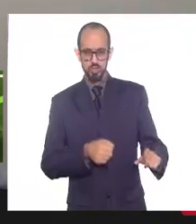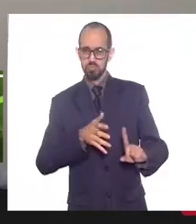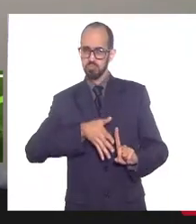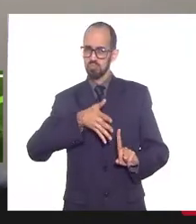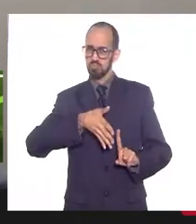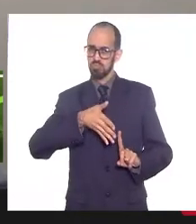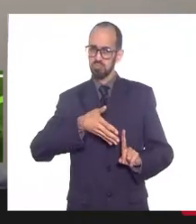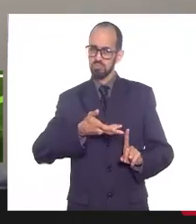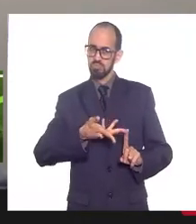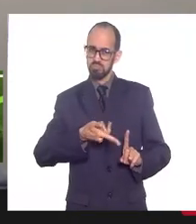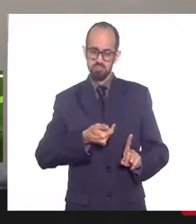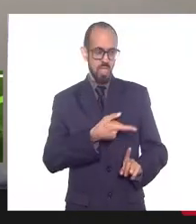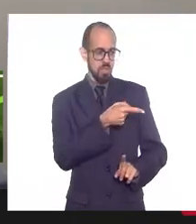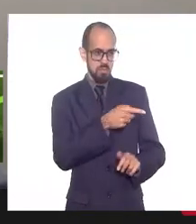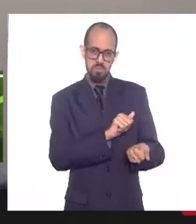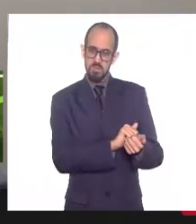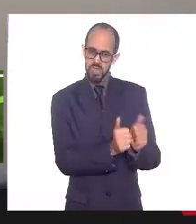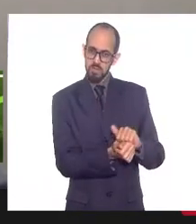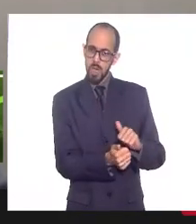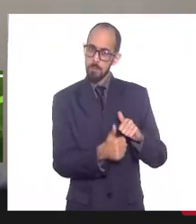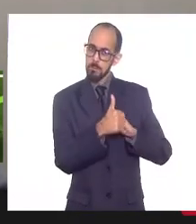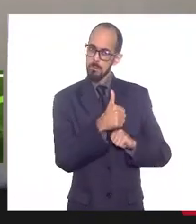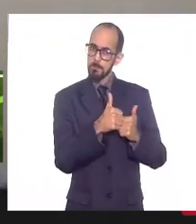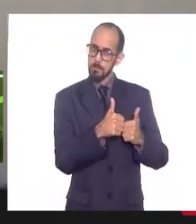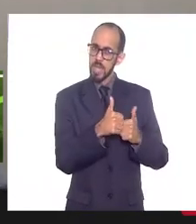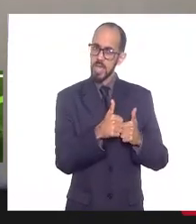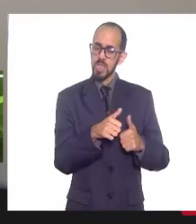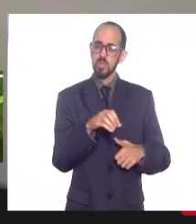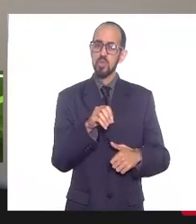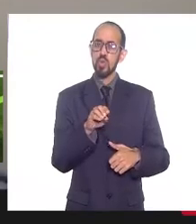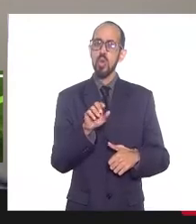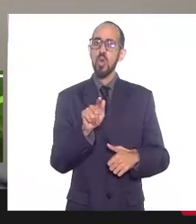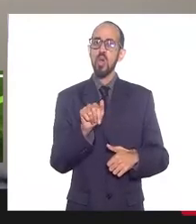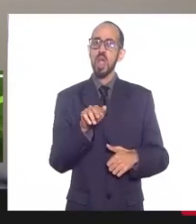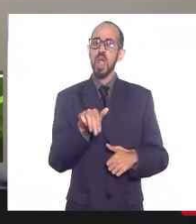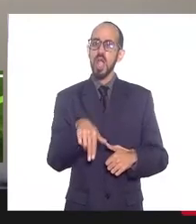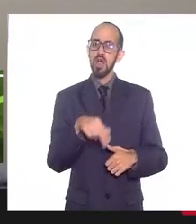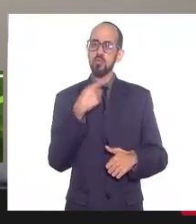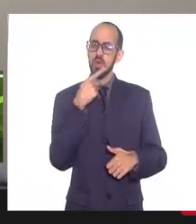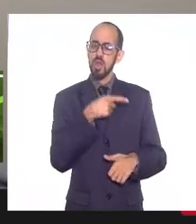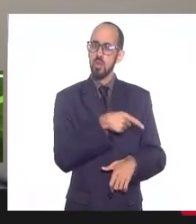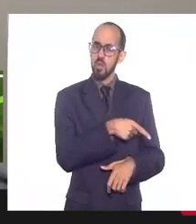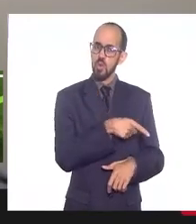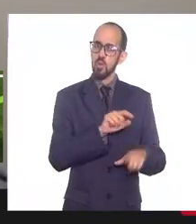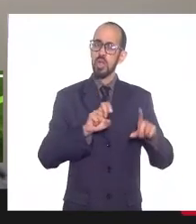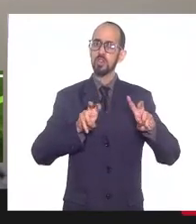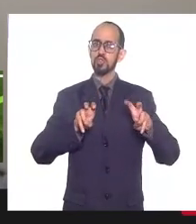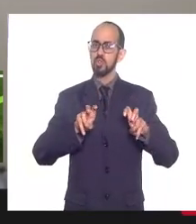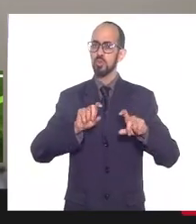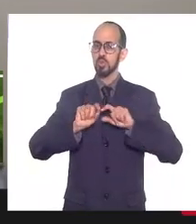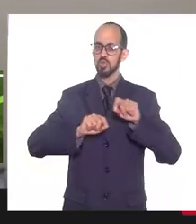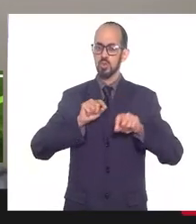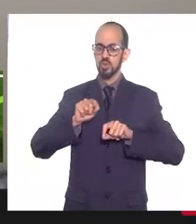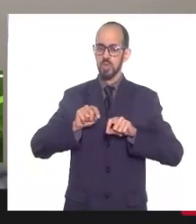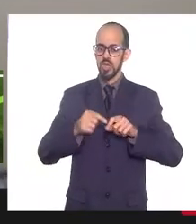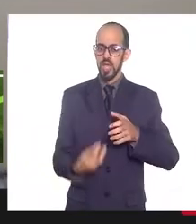muito adequada na intervenção do Ogã Jassanã Gonçalves, a questão relacionada à